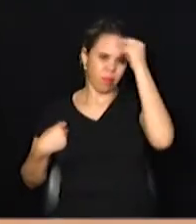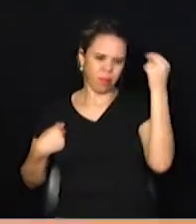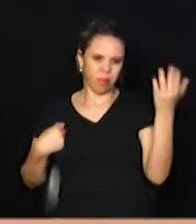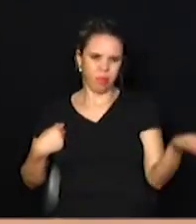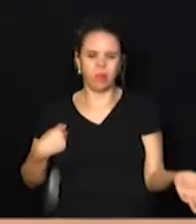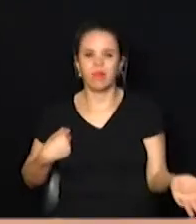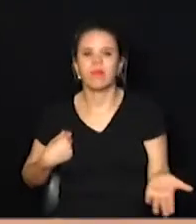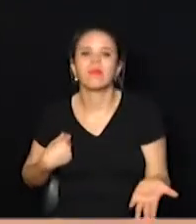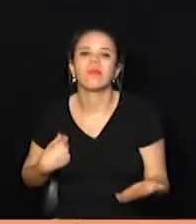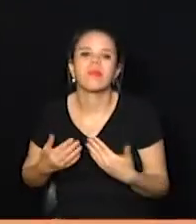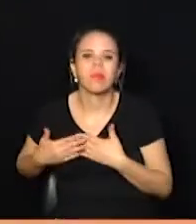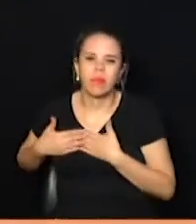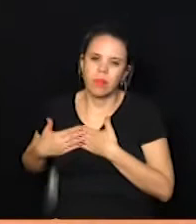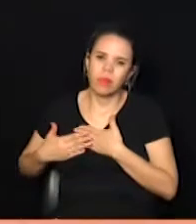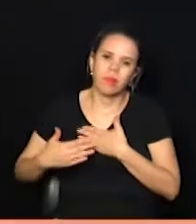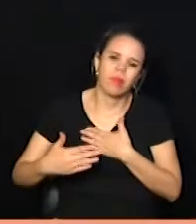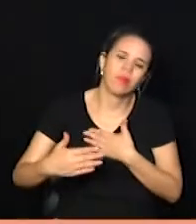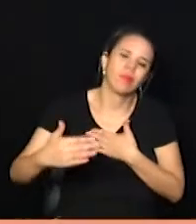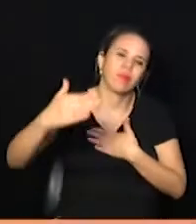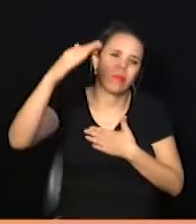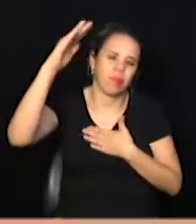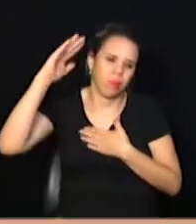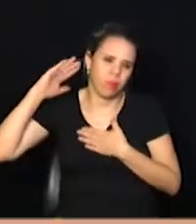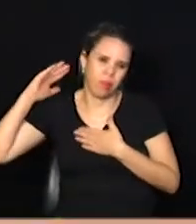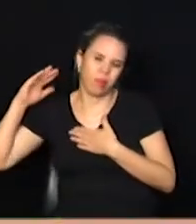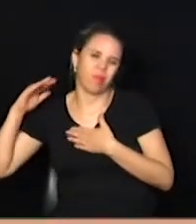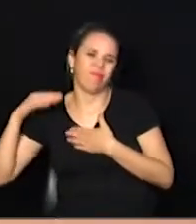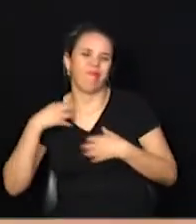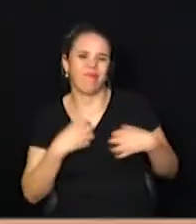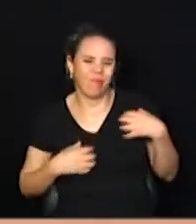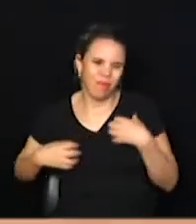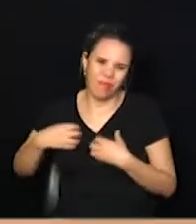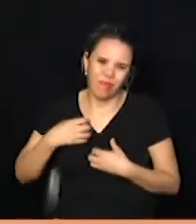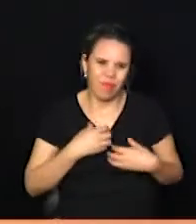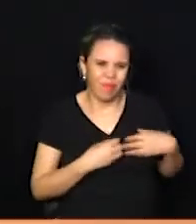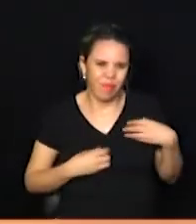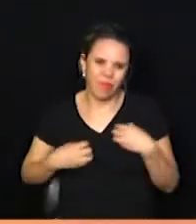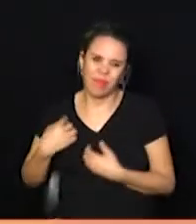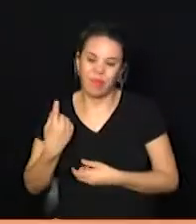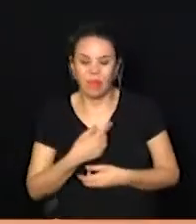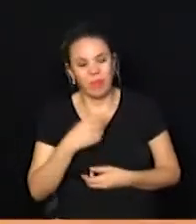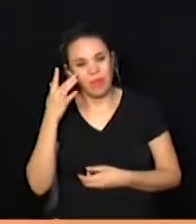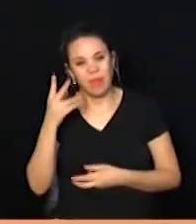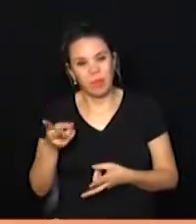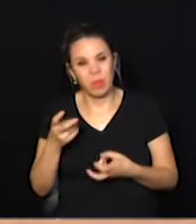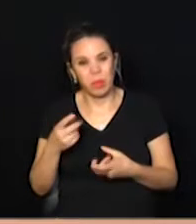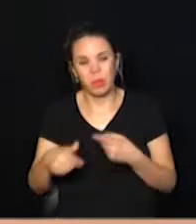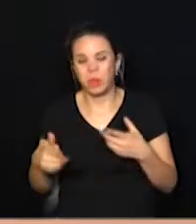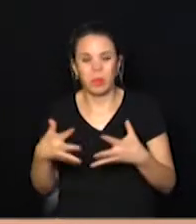E dali, então, começaram-se os equívocos, que nós preferimos chamar de equívocos, para não dizer